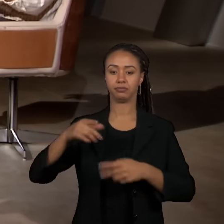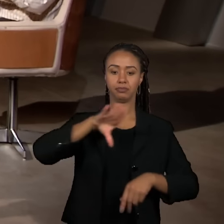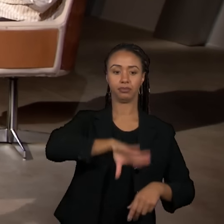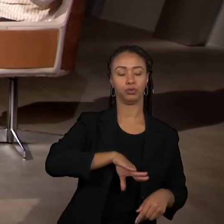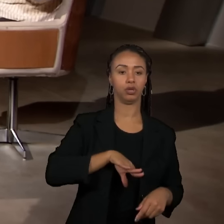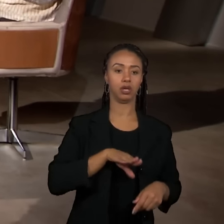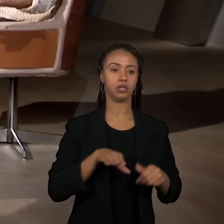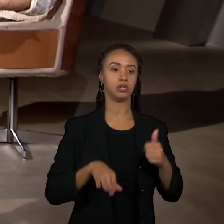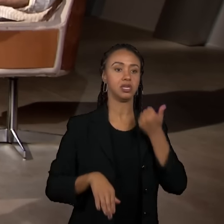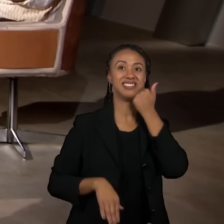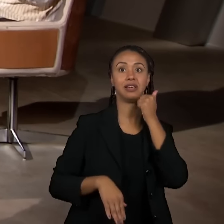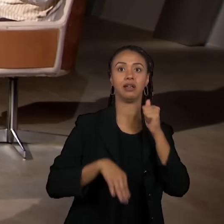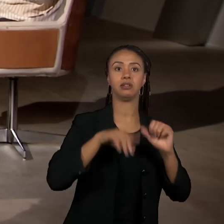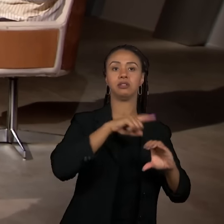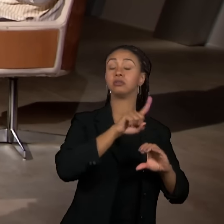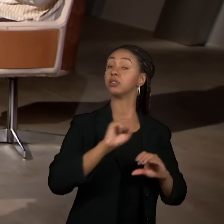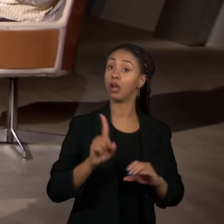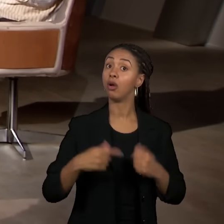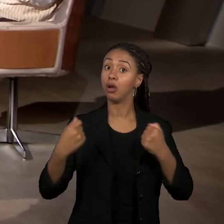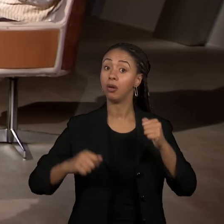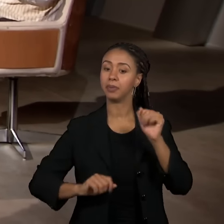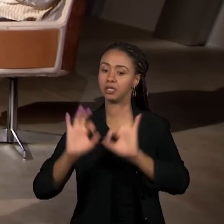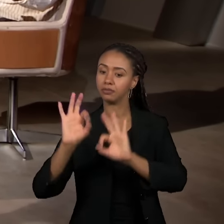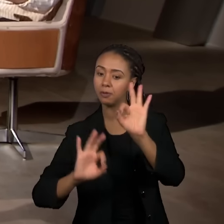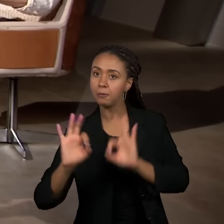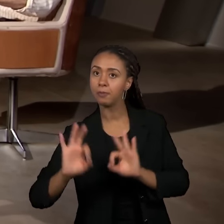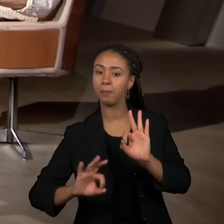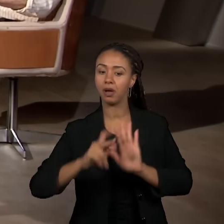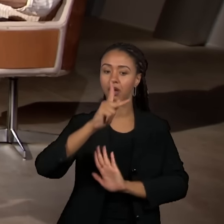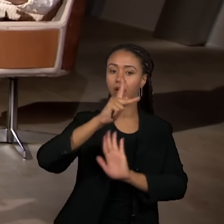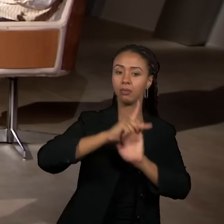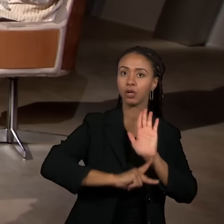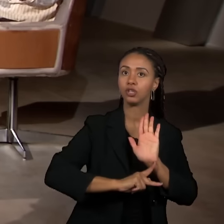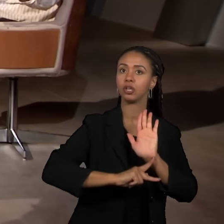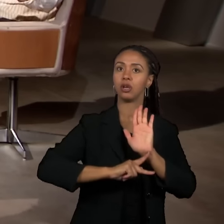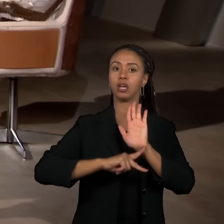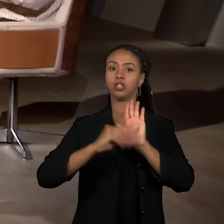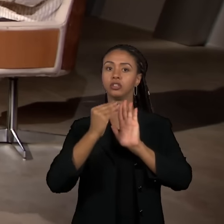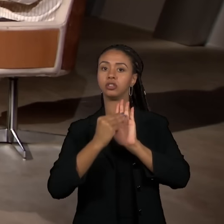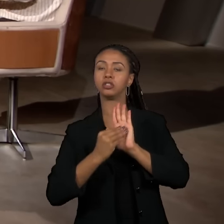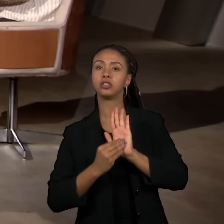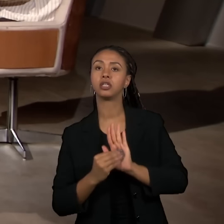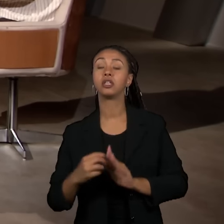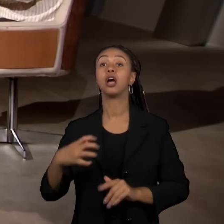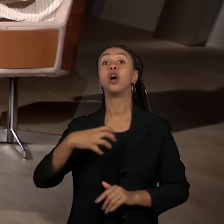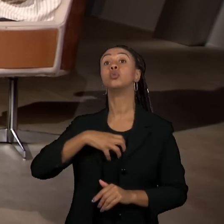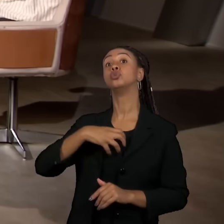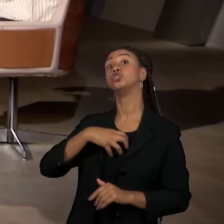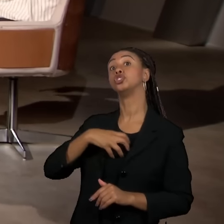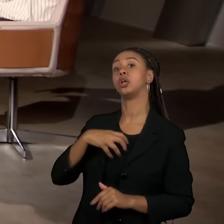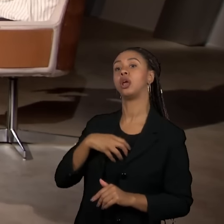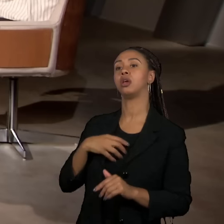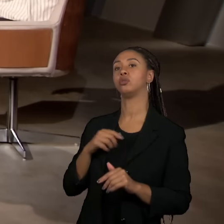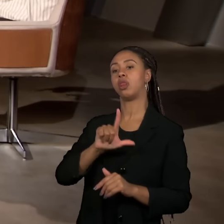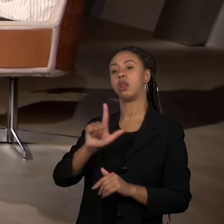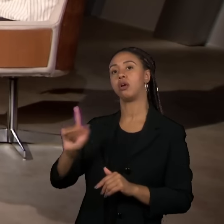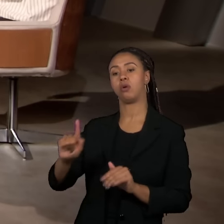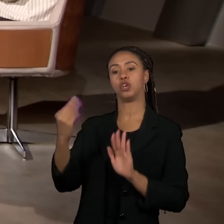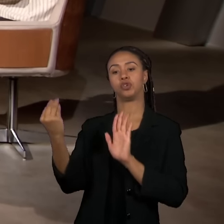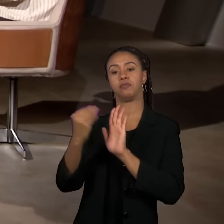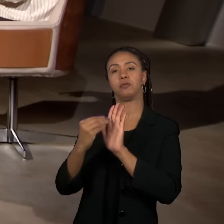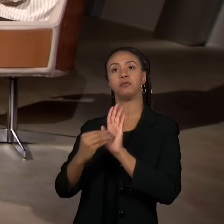projeto você tem que escrever o que é o Projeto você tá né exercitando linguagem você tem que falar de ciência você tem que falar